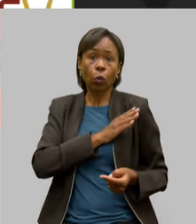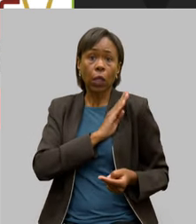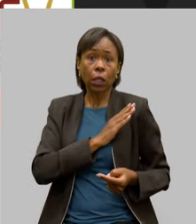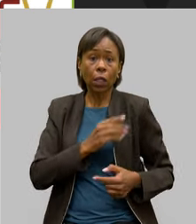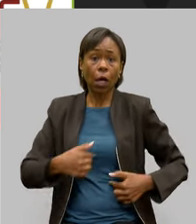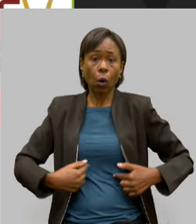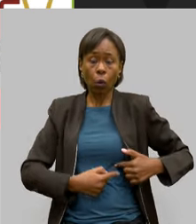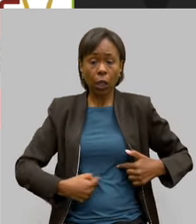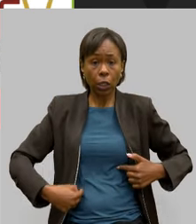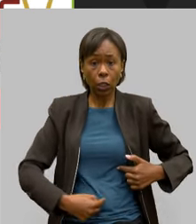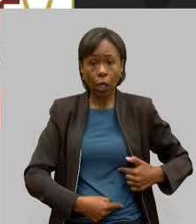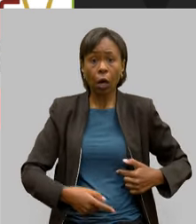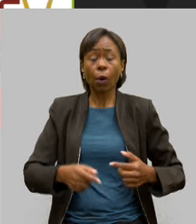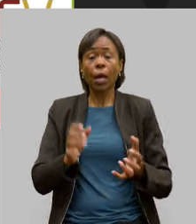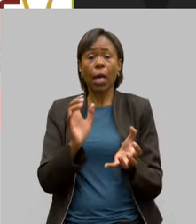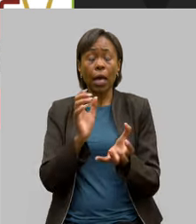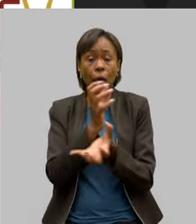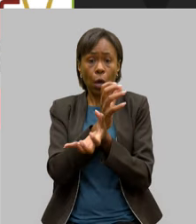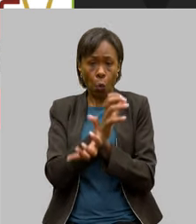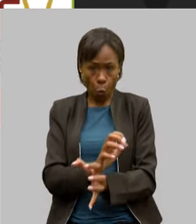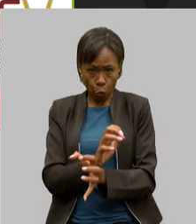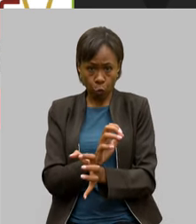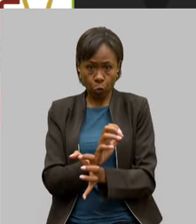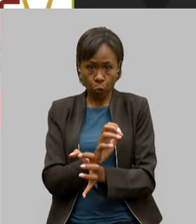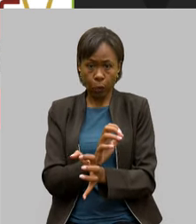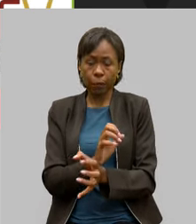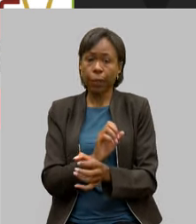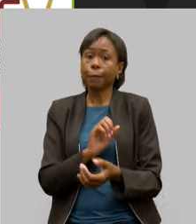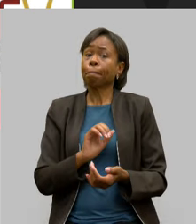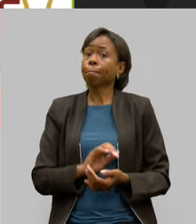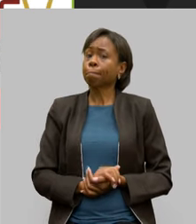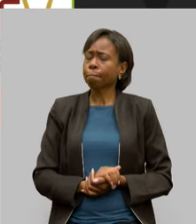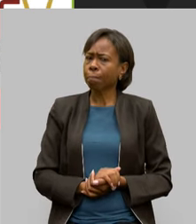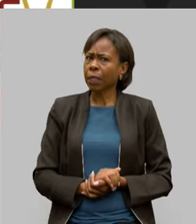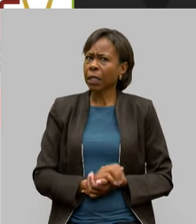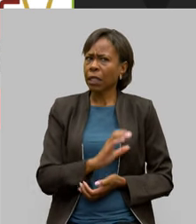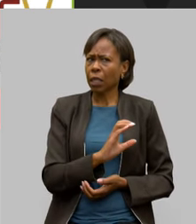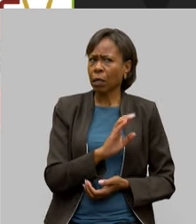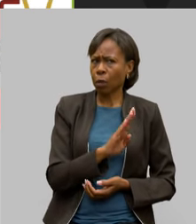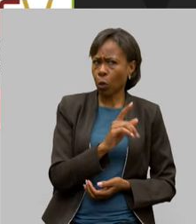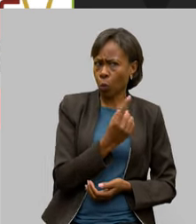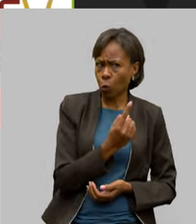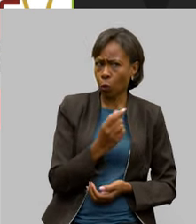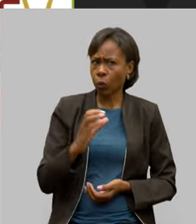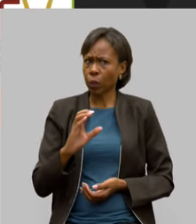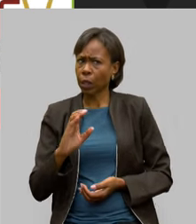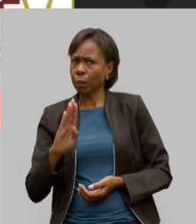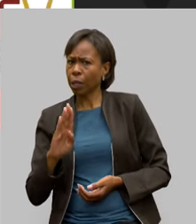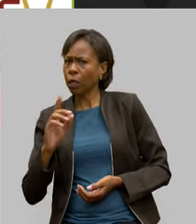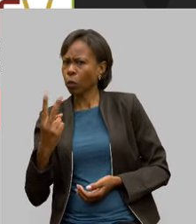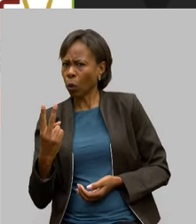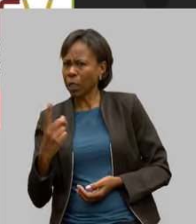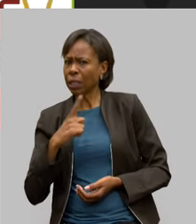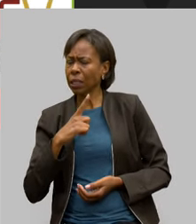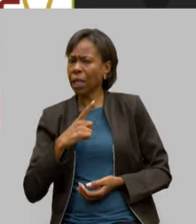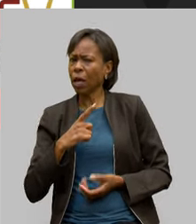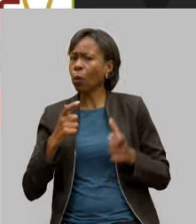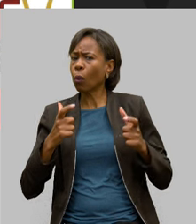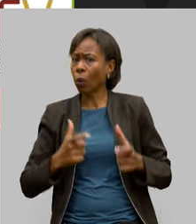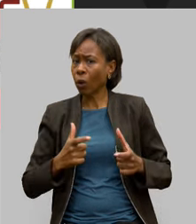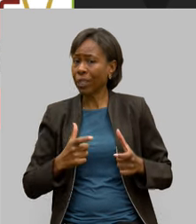ossos que que eu quero dizer quando eu digo onde nós temos cb1 e cb2 áreas que nós temos